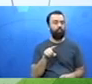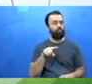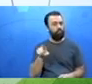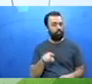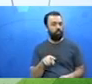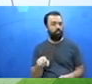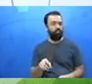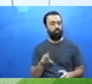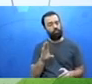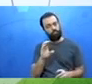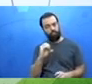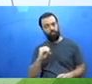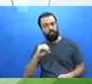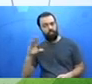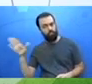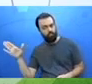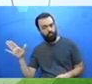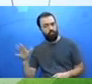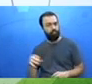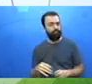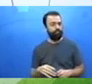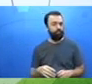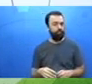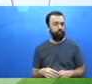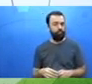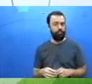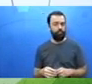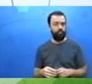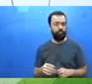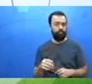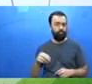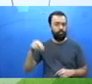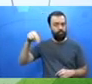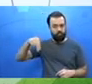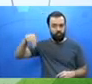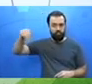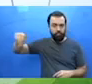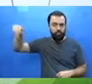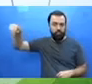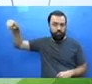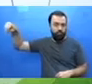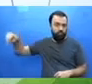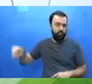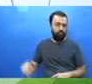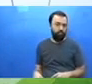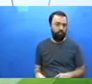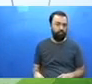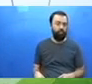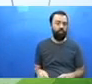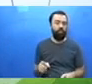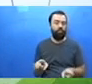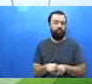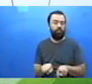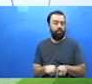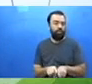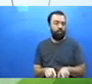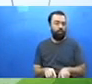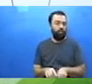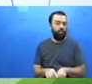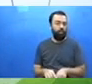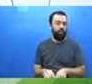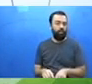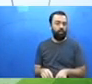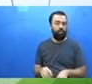aqui do 0 para cá. Nós temos apenas os números naturais e os números racionais,